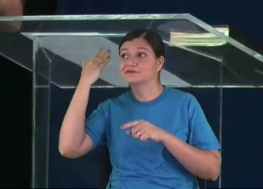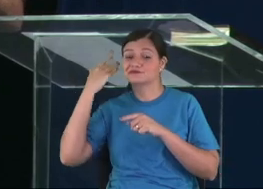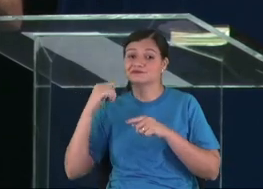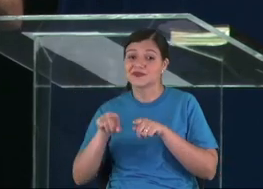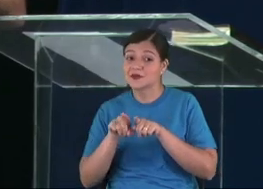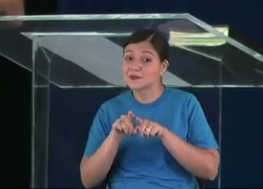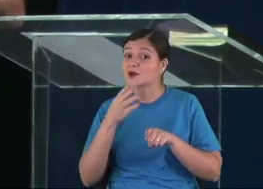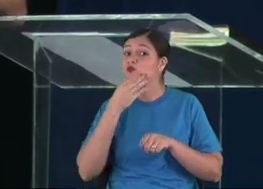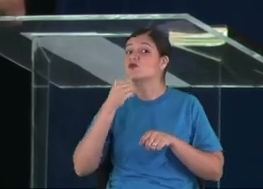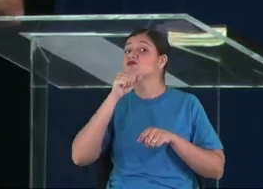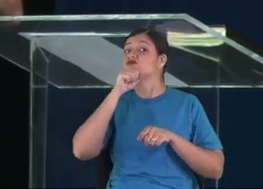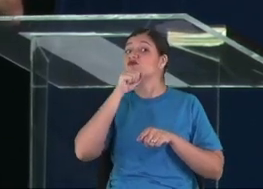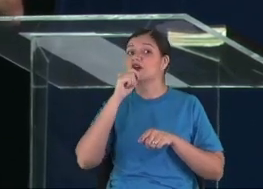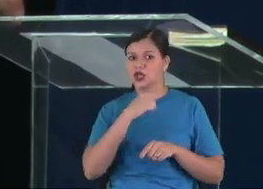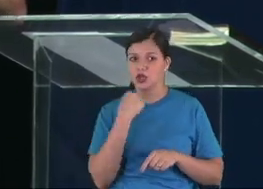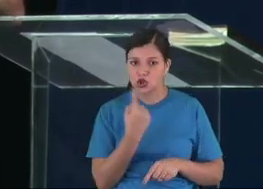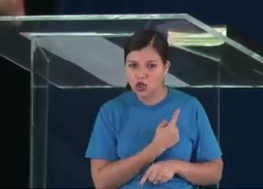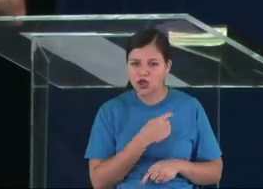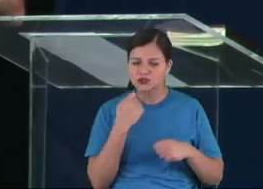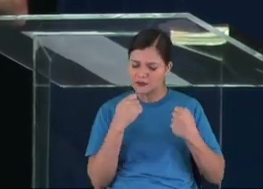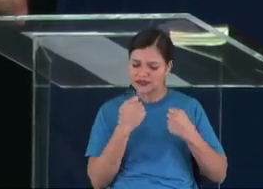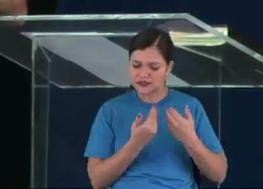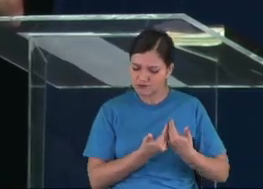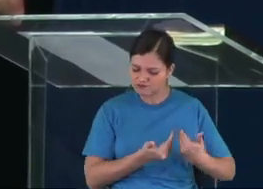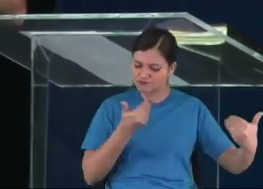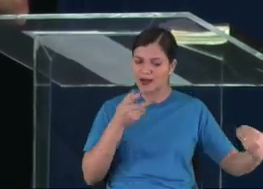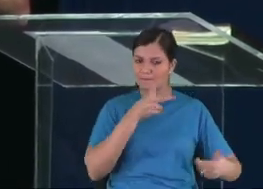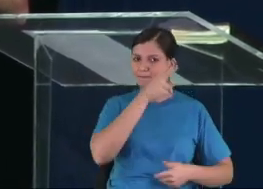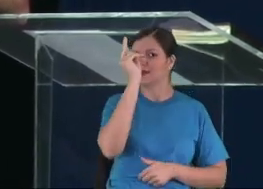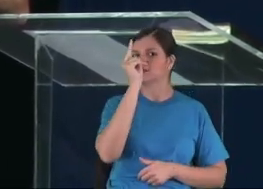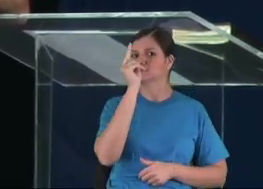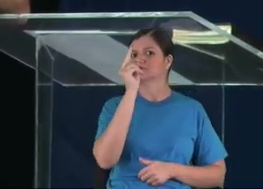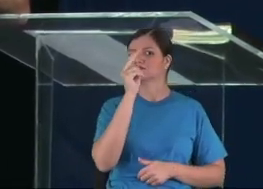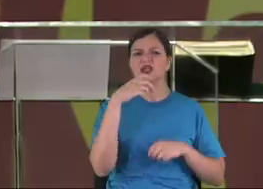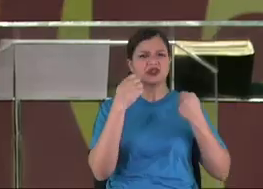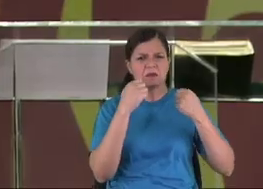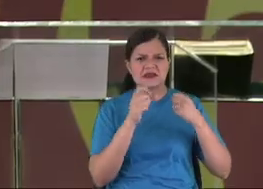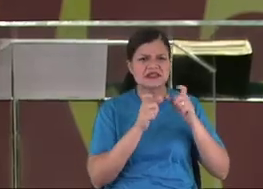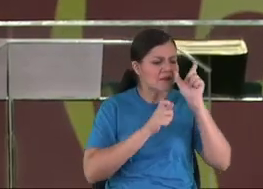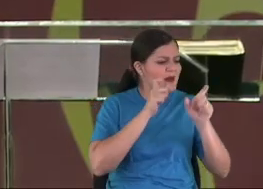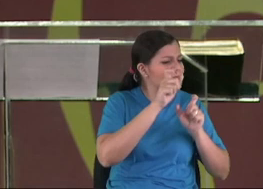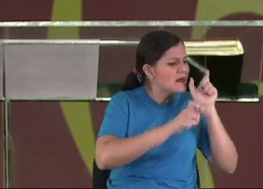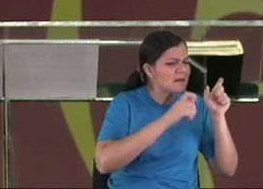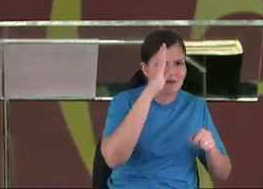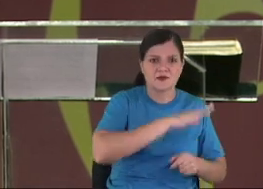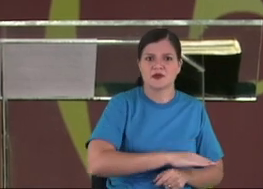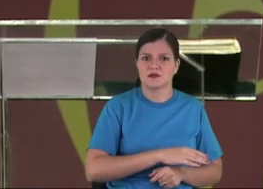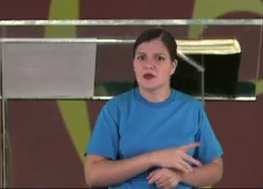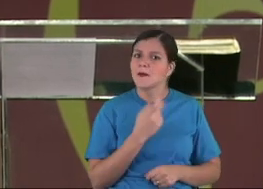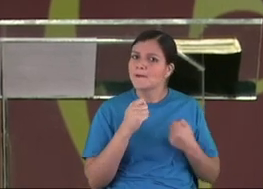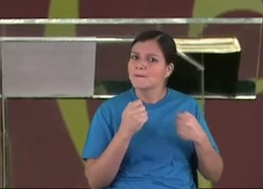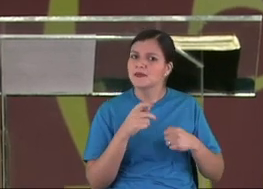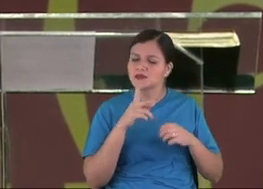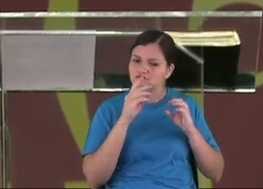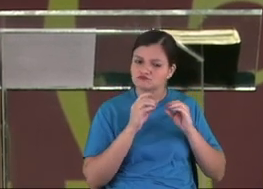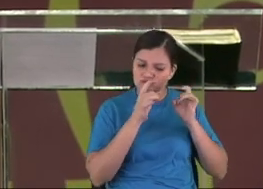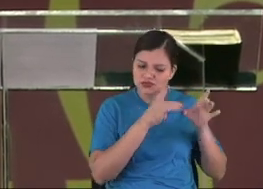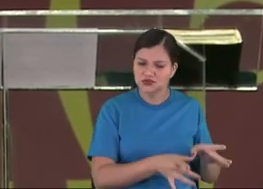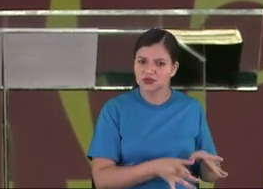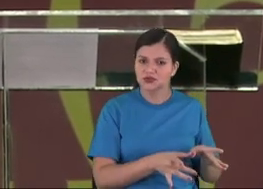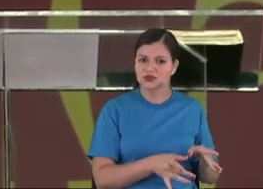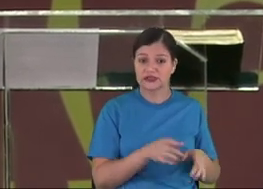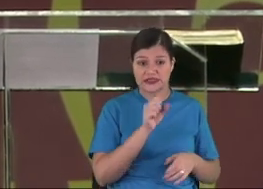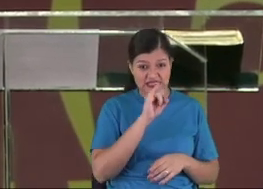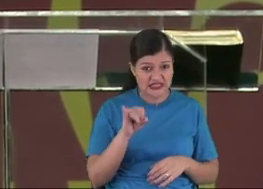isso aí, nós temos que botar um basta nisso aí. Não precisa falar palavrões, você precisa cortar isso aí. E se você pedir,